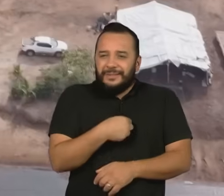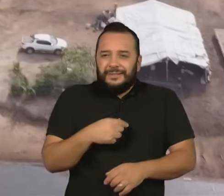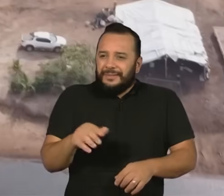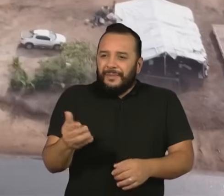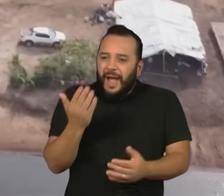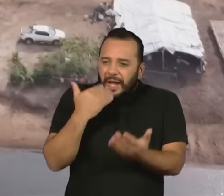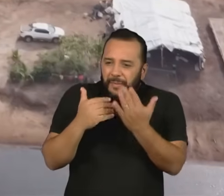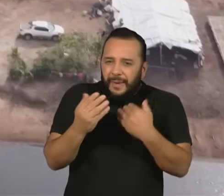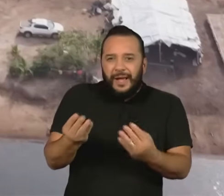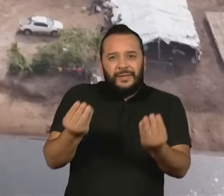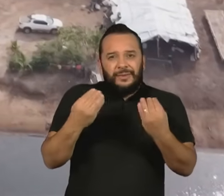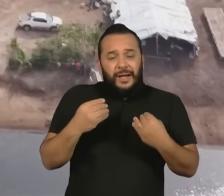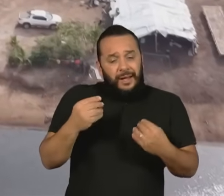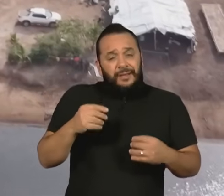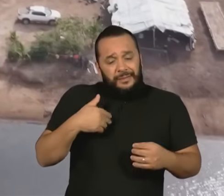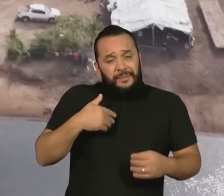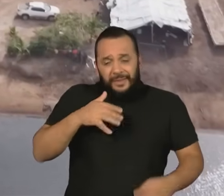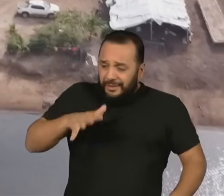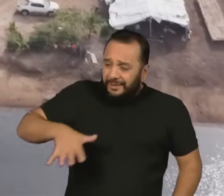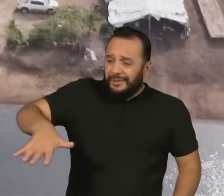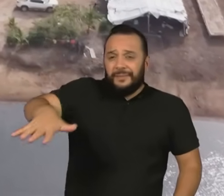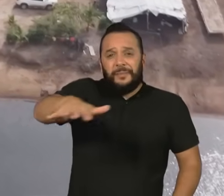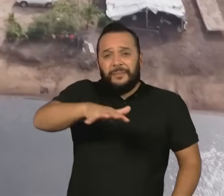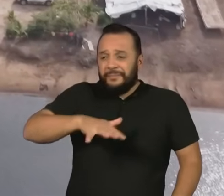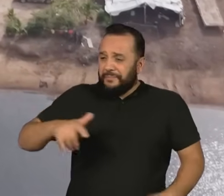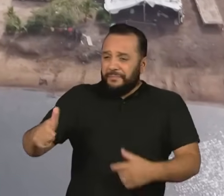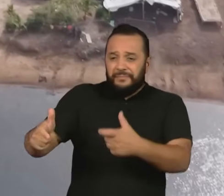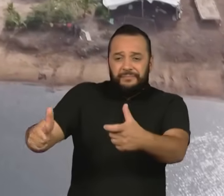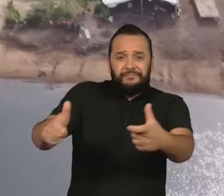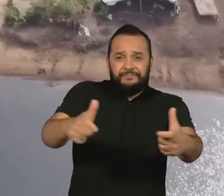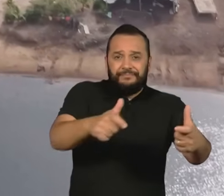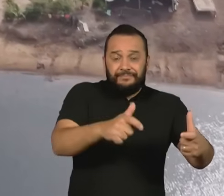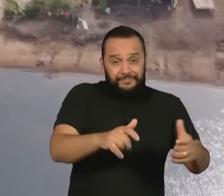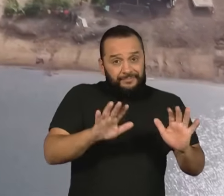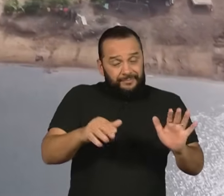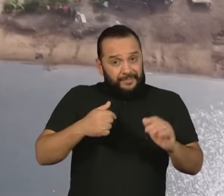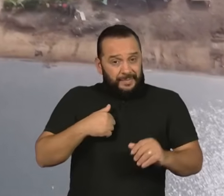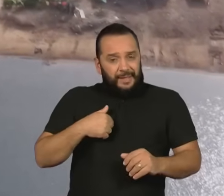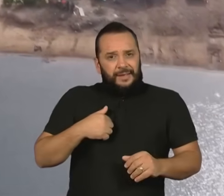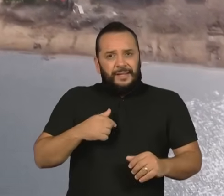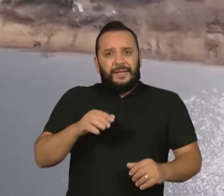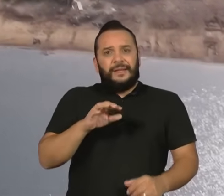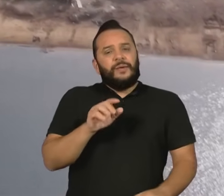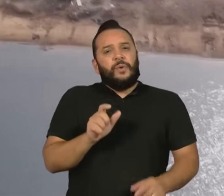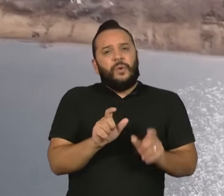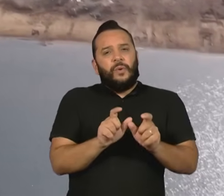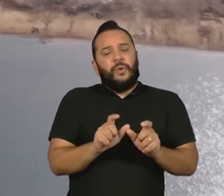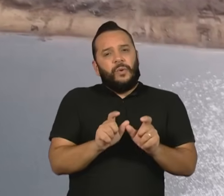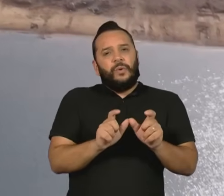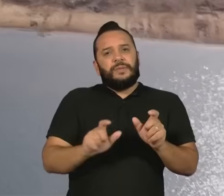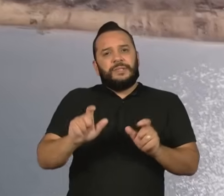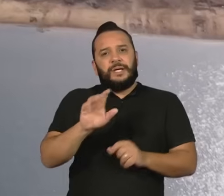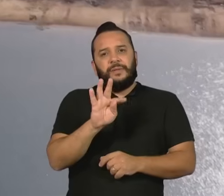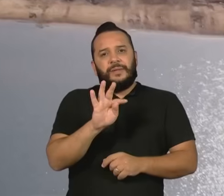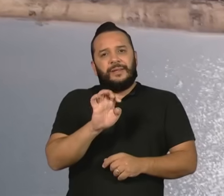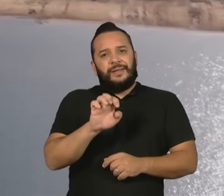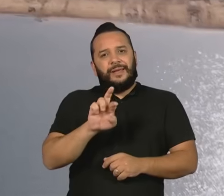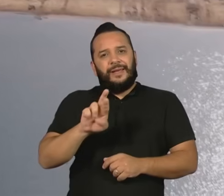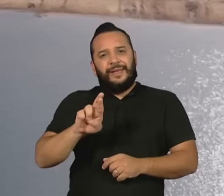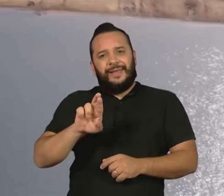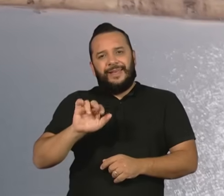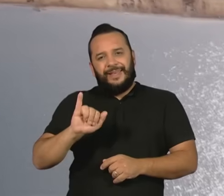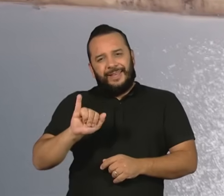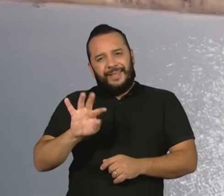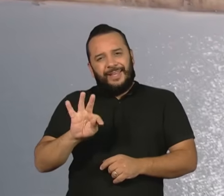espaços. O primeiro episódio, ele trata do conceito território. O segundo episódio da relação